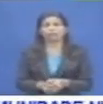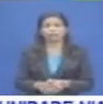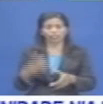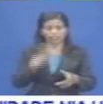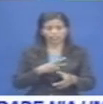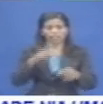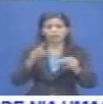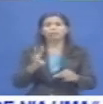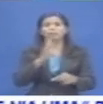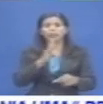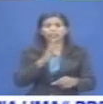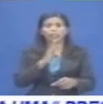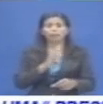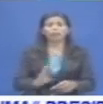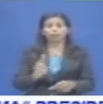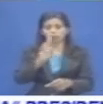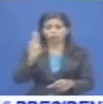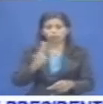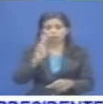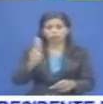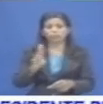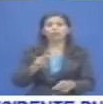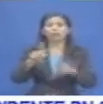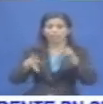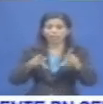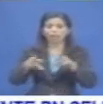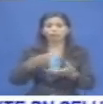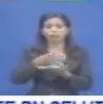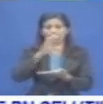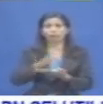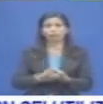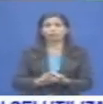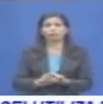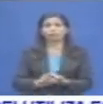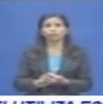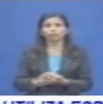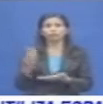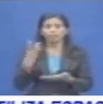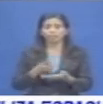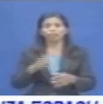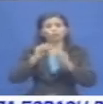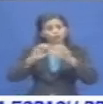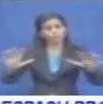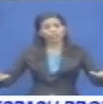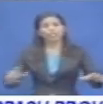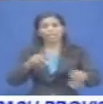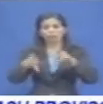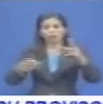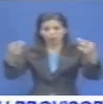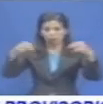para bele satanetik ai huri sine bele satanetik para bene iana fatin selai ita husike la makema